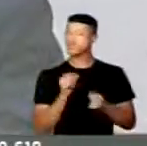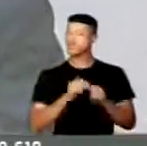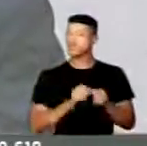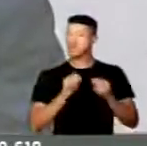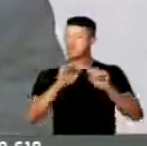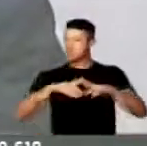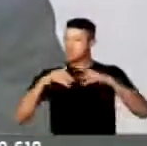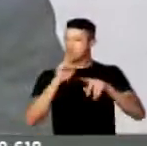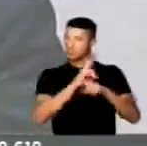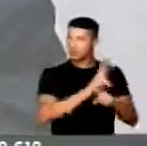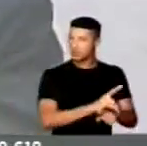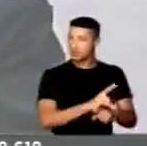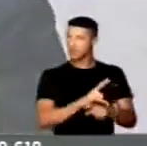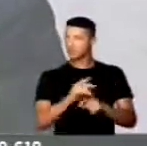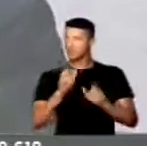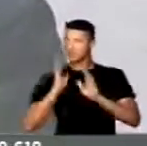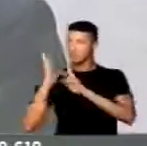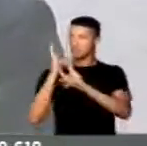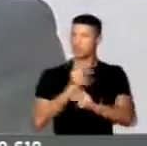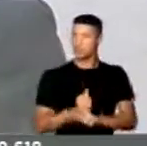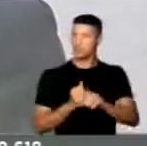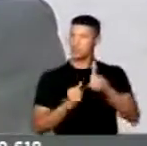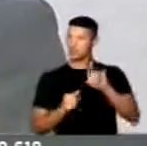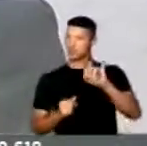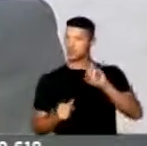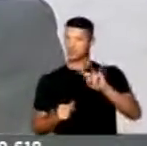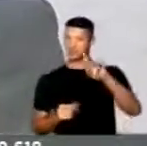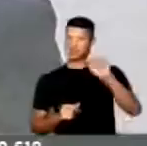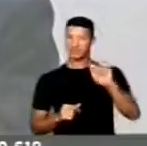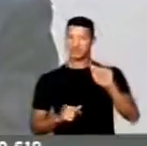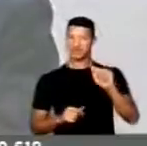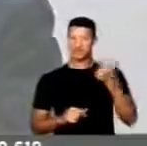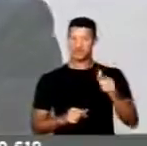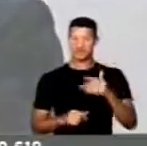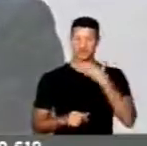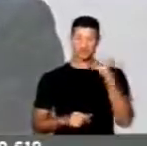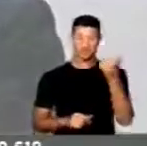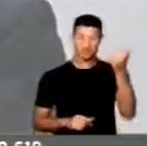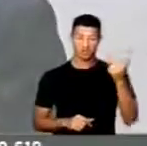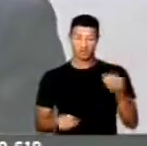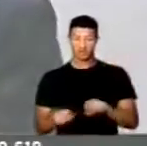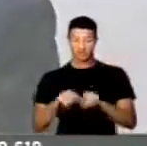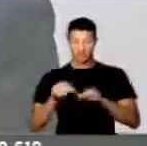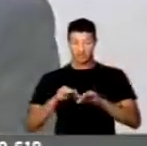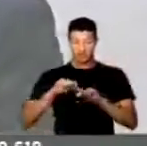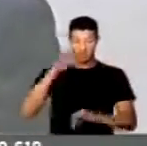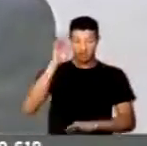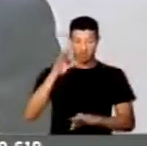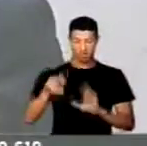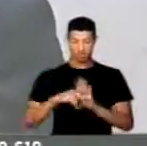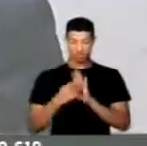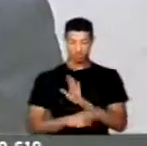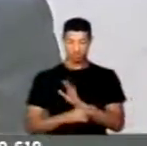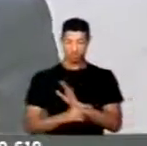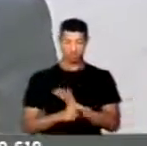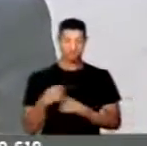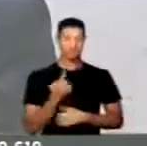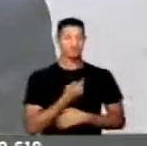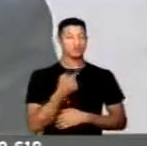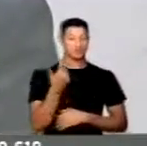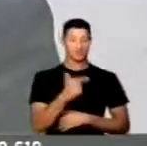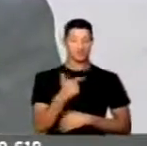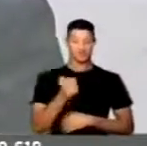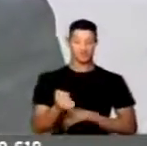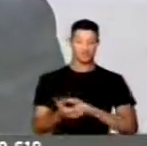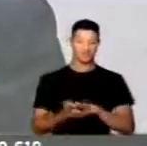uma auditoria e uma revisão da dívida externa e não melhorarmos a distribuição financeira, nós não